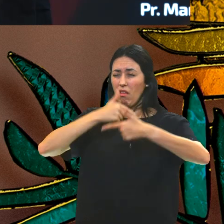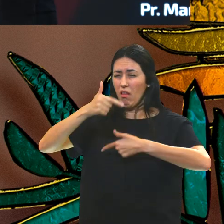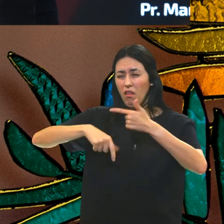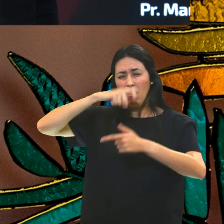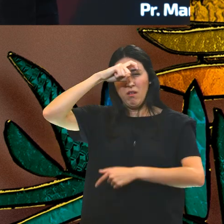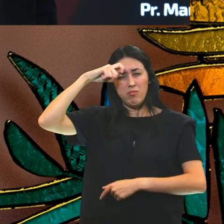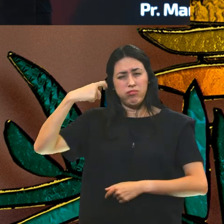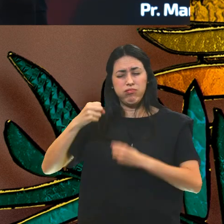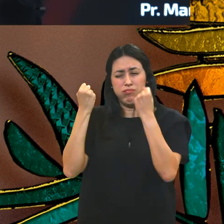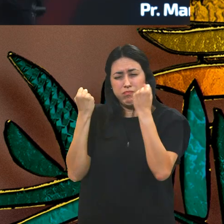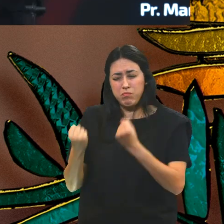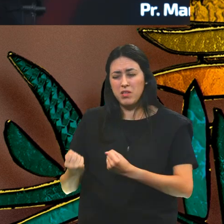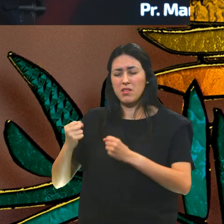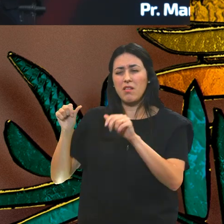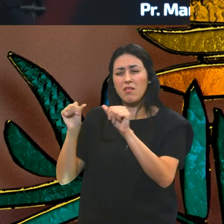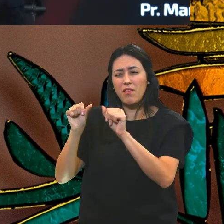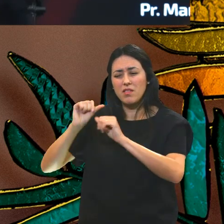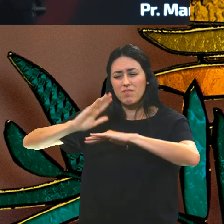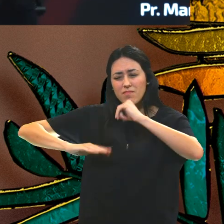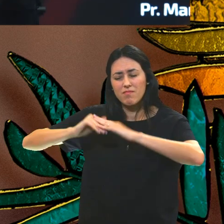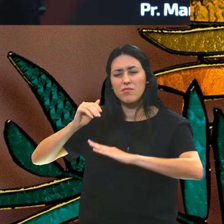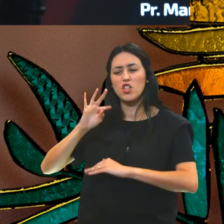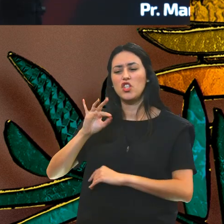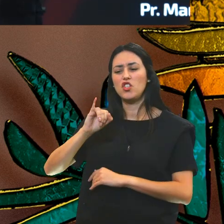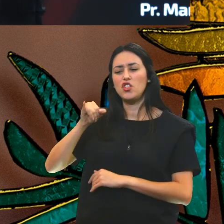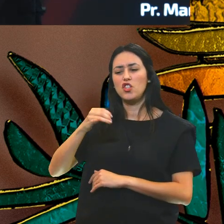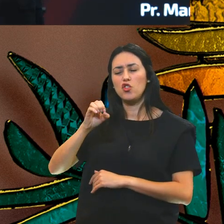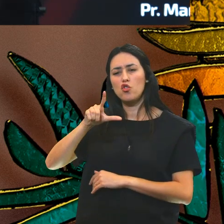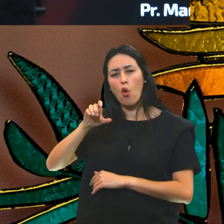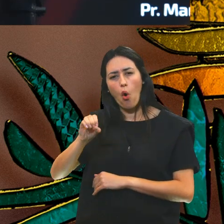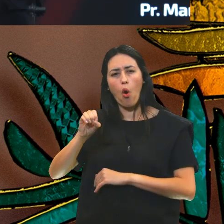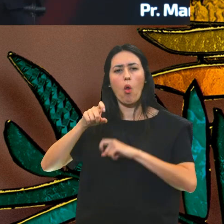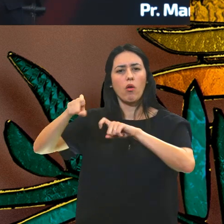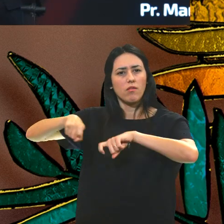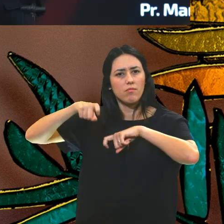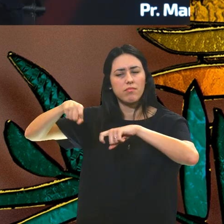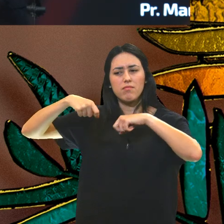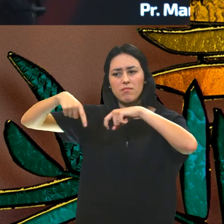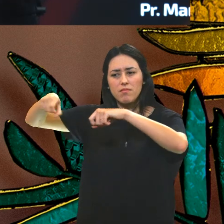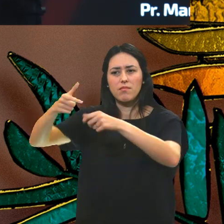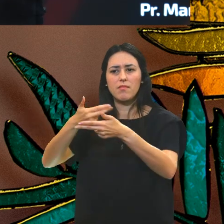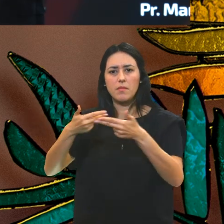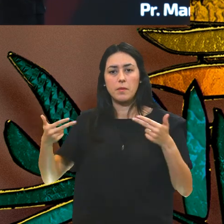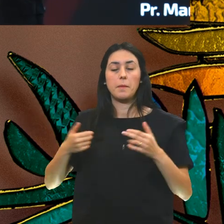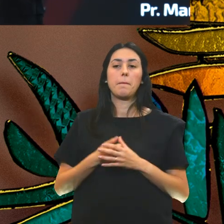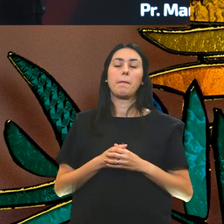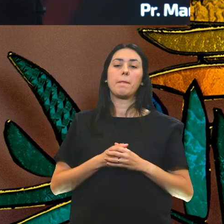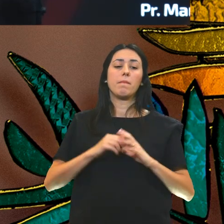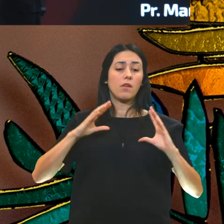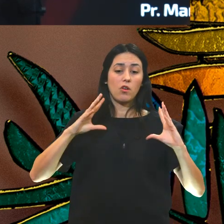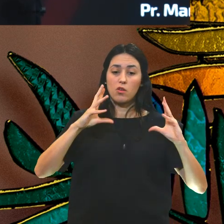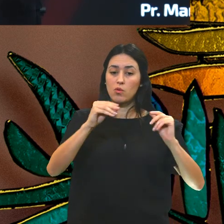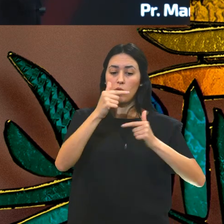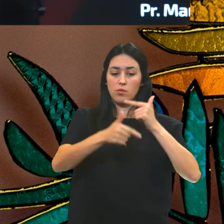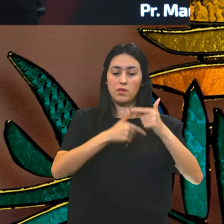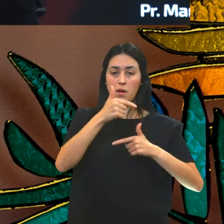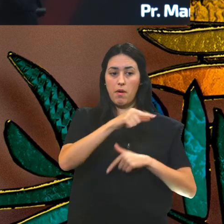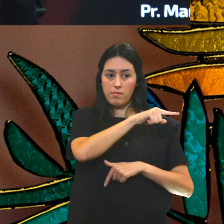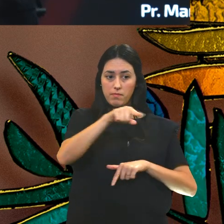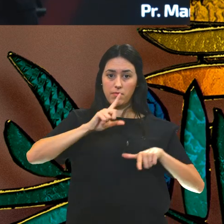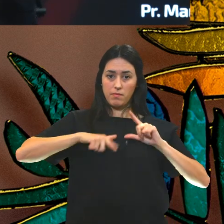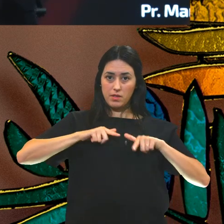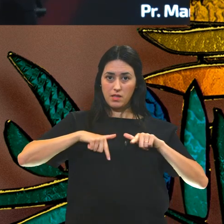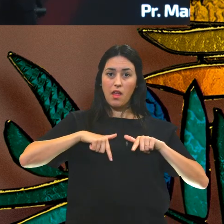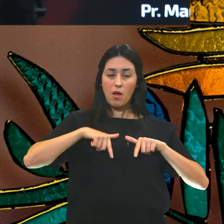fabricação de tijolos, nas construções e nas plantações. Em todos os serviços que os israelitas faziam, eles eram